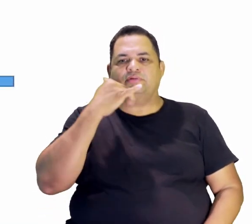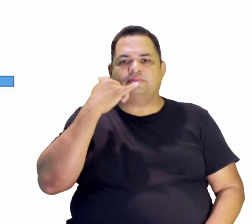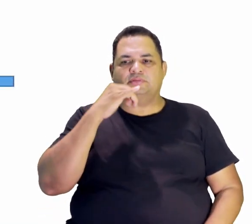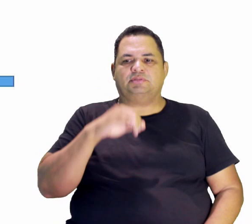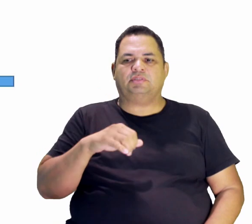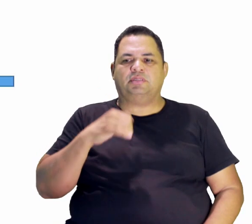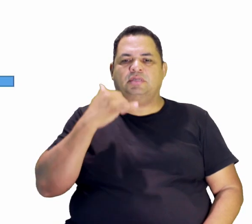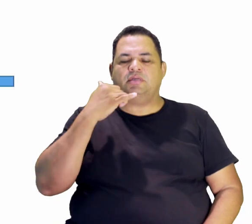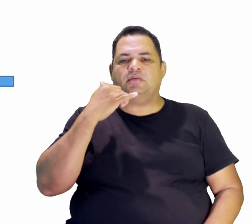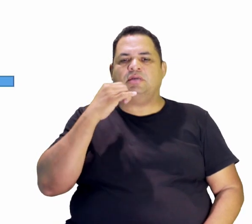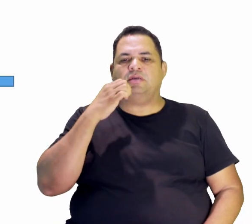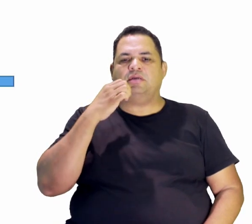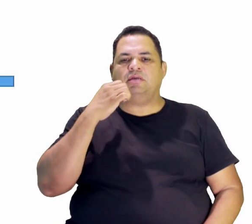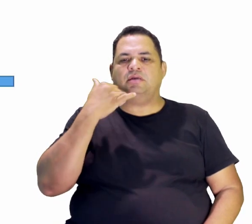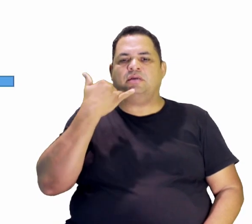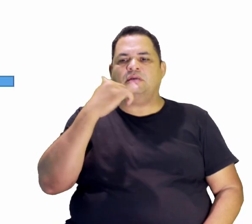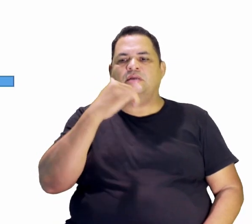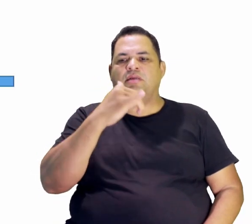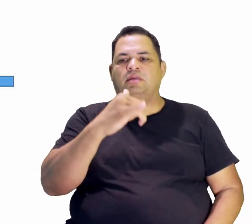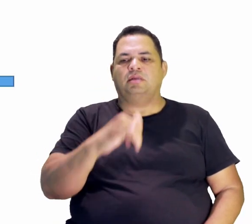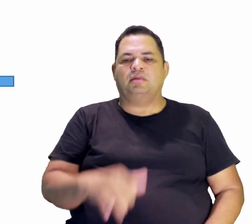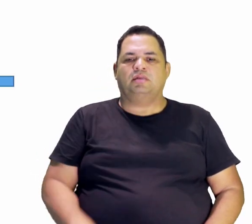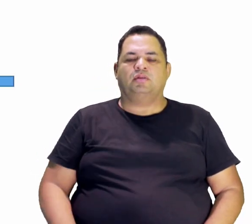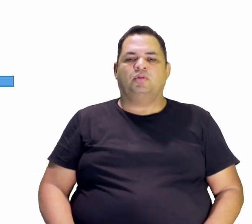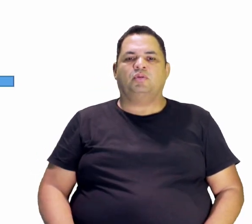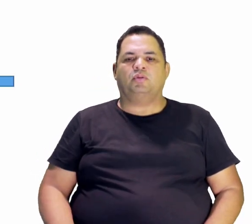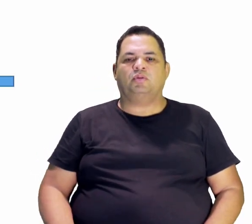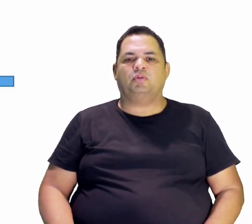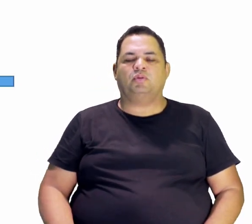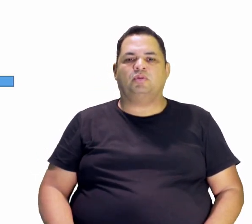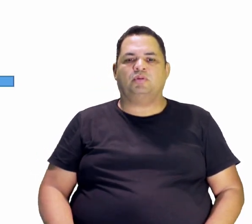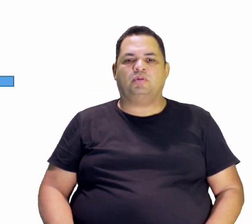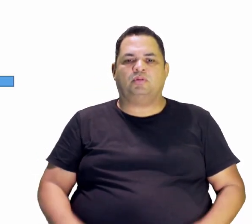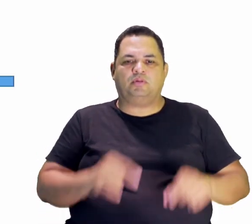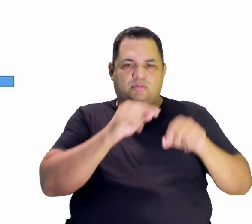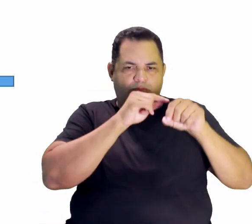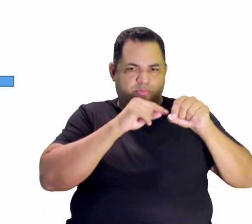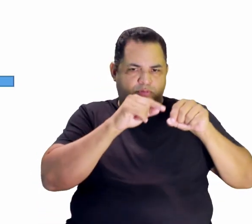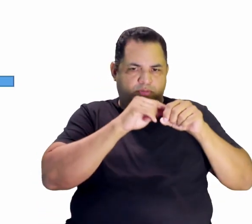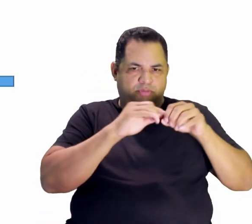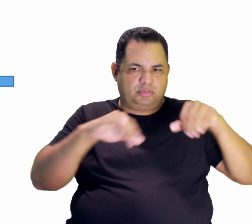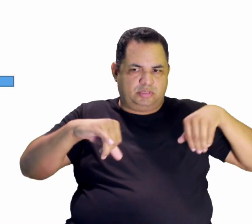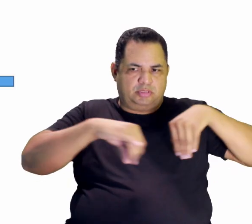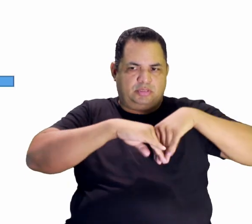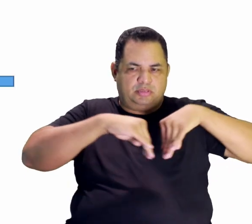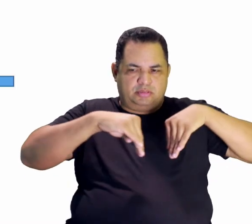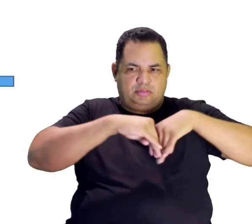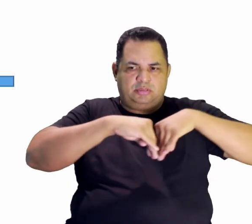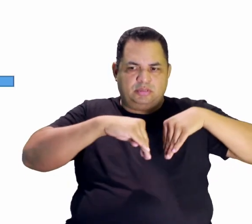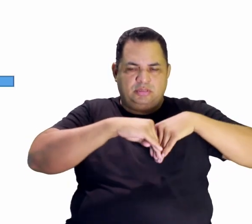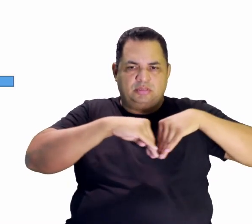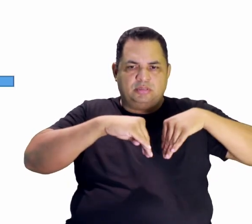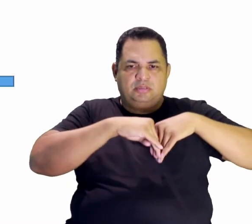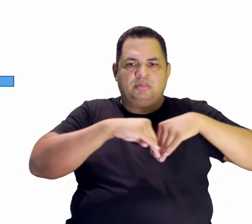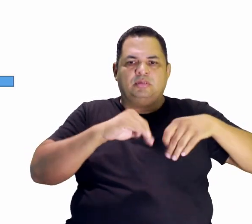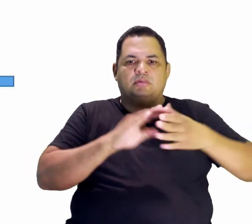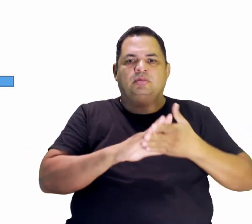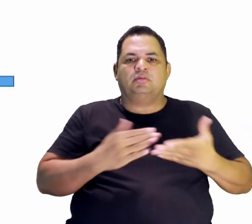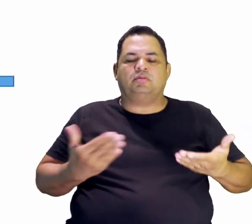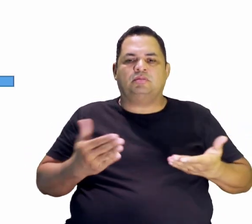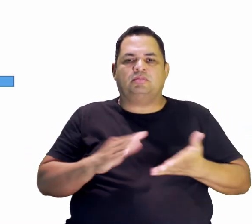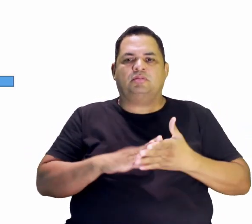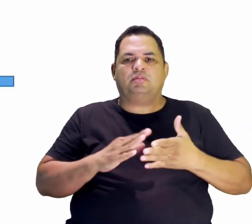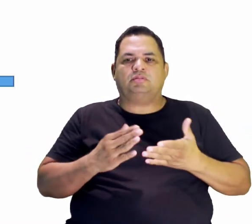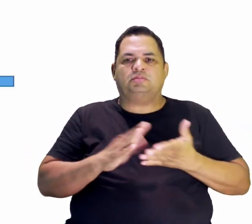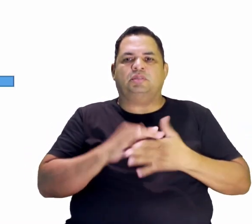Força elétrica, um corpo pode ser atraído por outro, então a bolinha estava aqui, foi atraída. Tanto a força-peso como a força